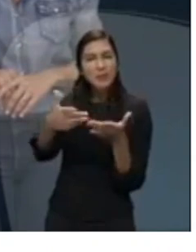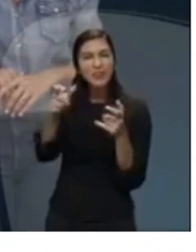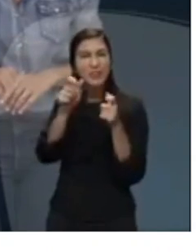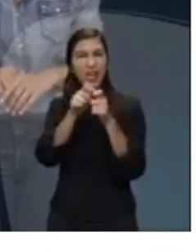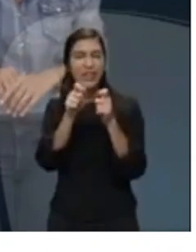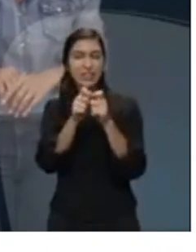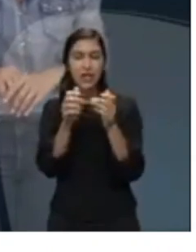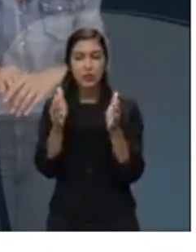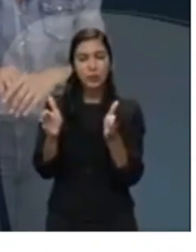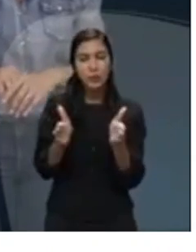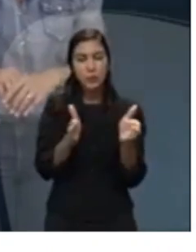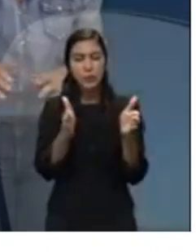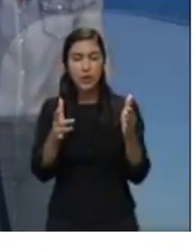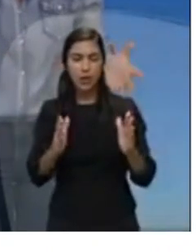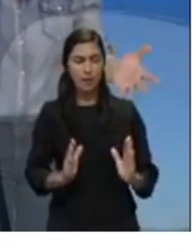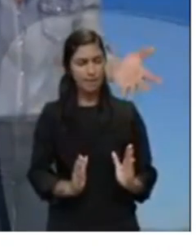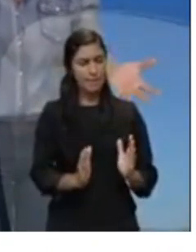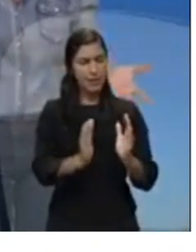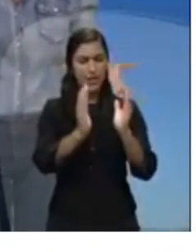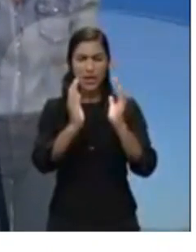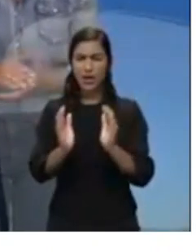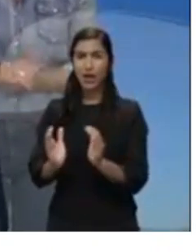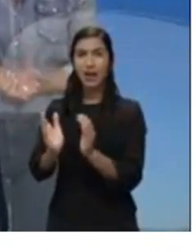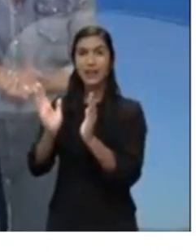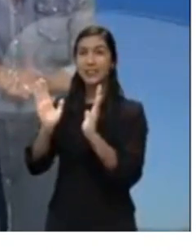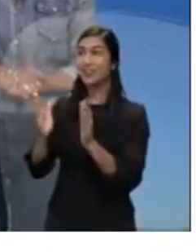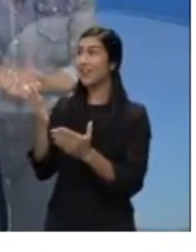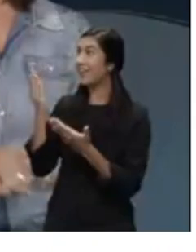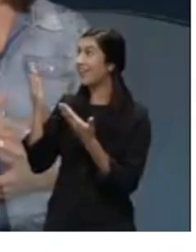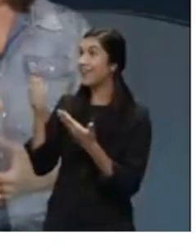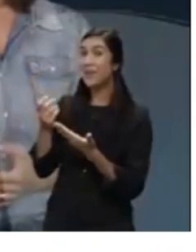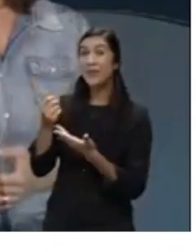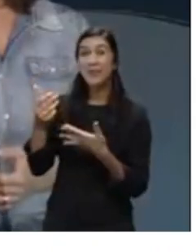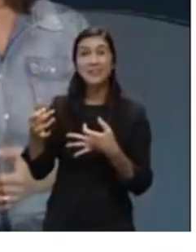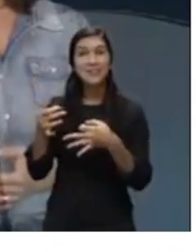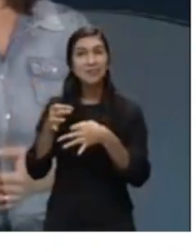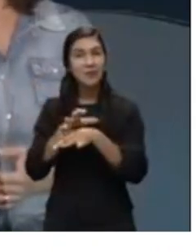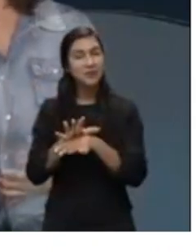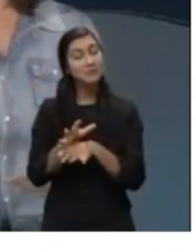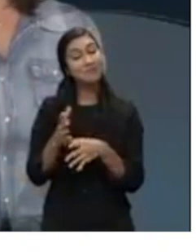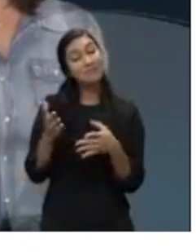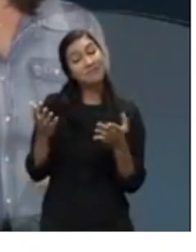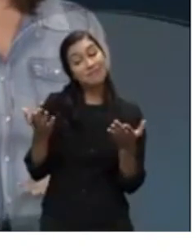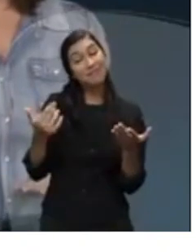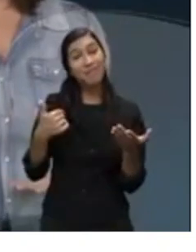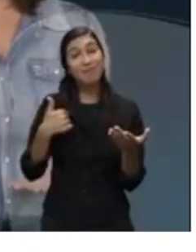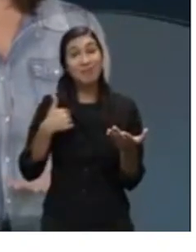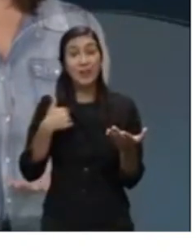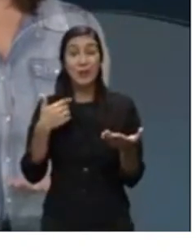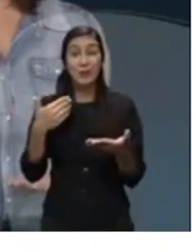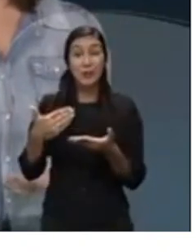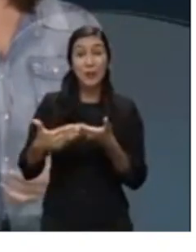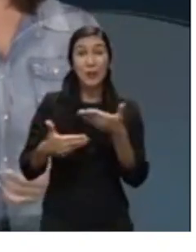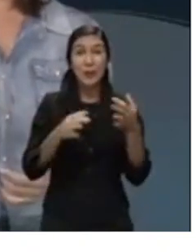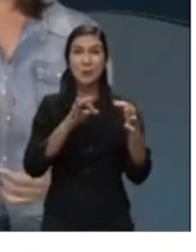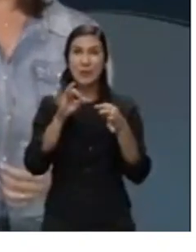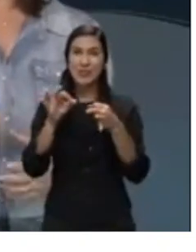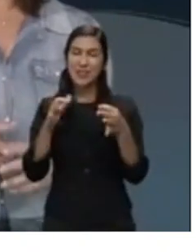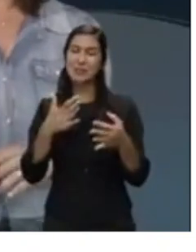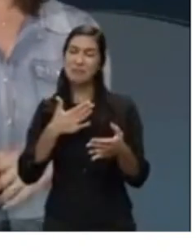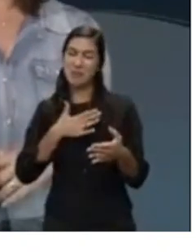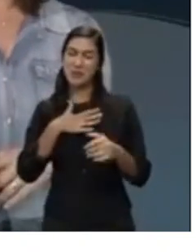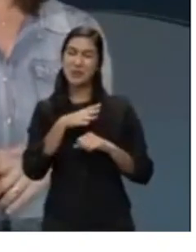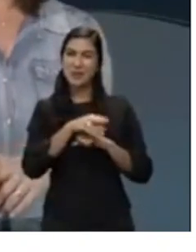fazendo o dimensionamento dos pilares e olha só como a obra já está. E modéstia à parte, ao longo desse processo, os